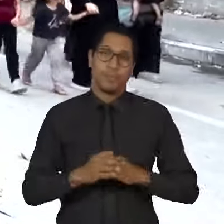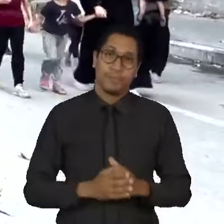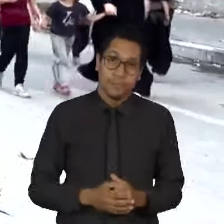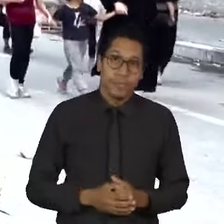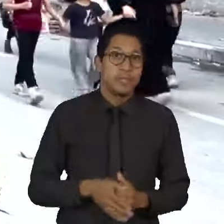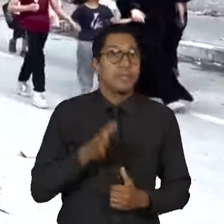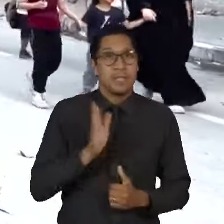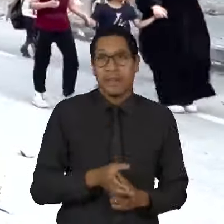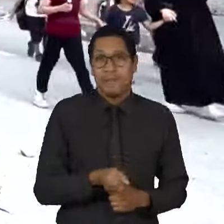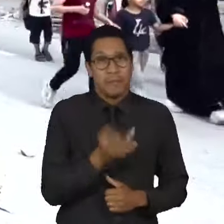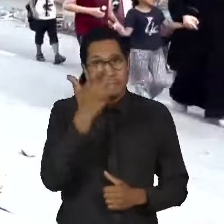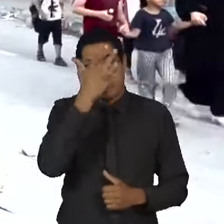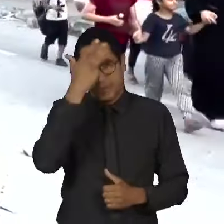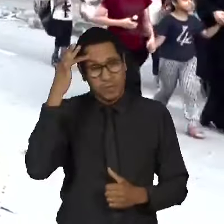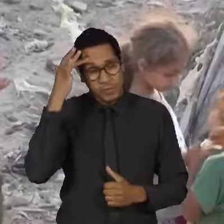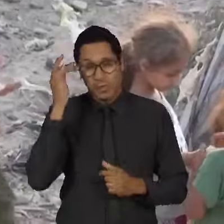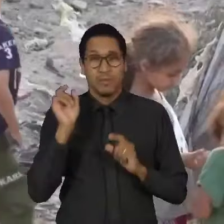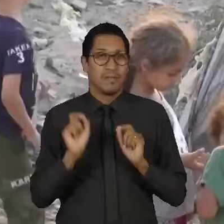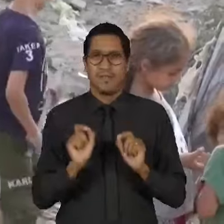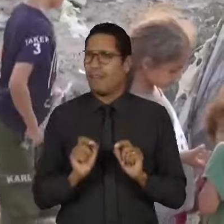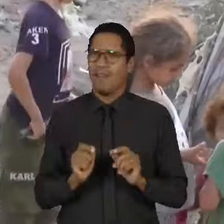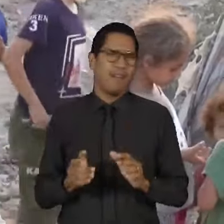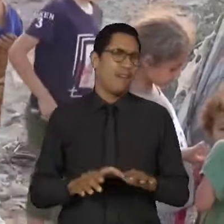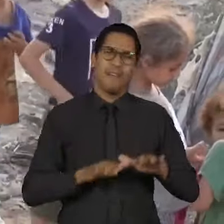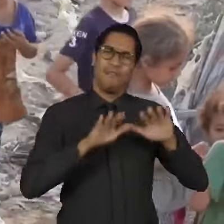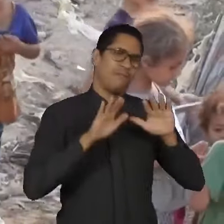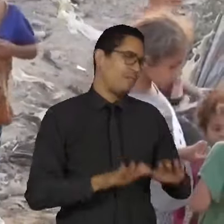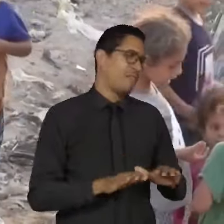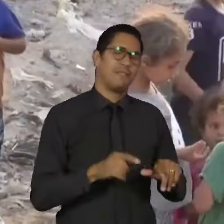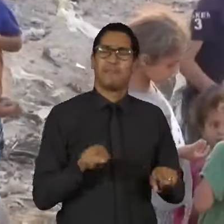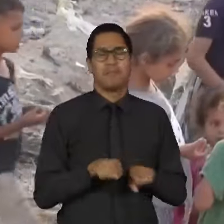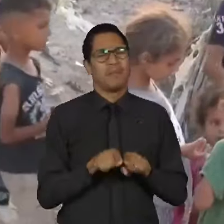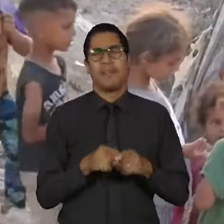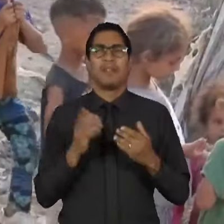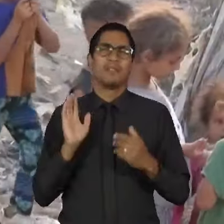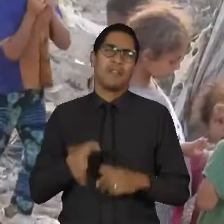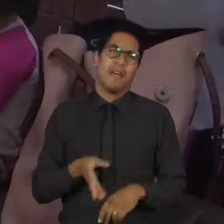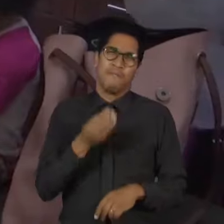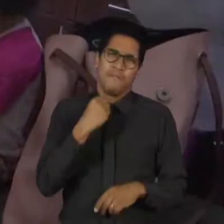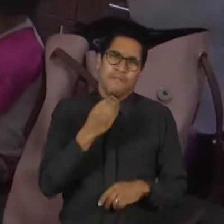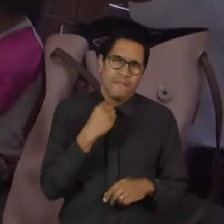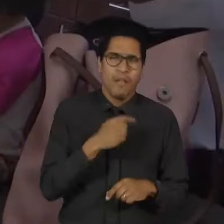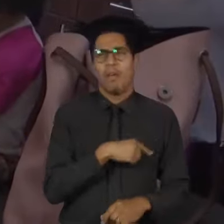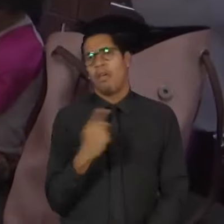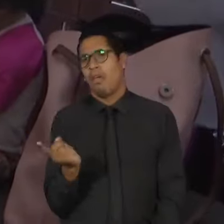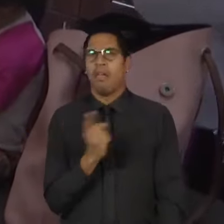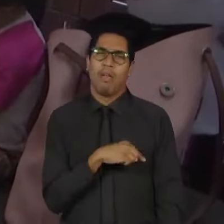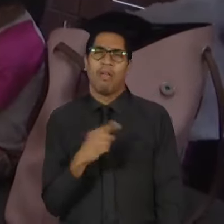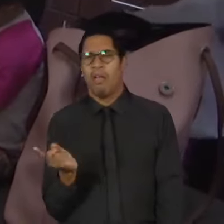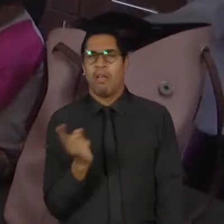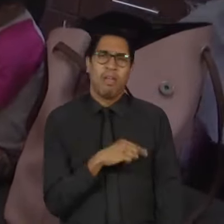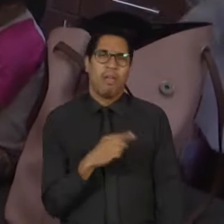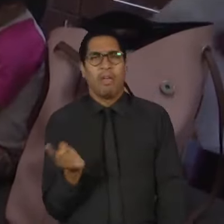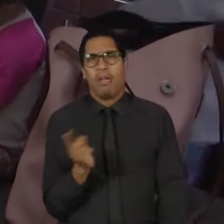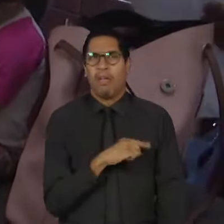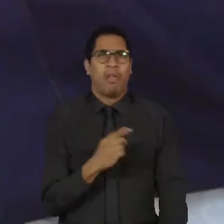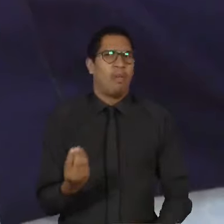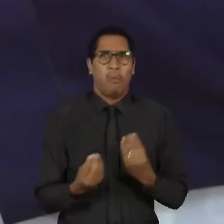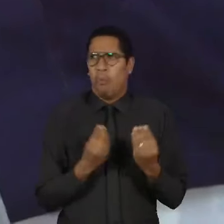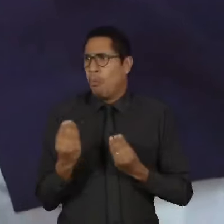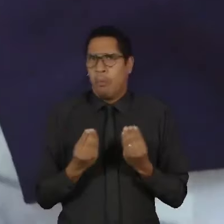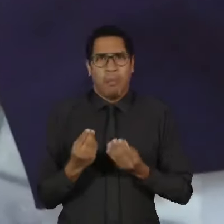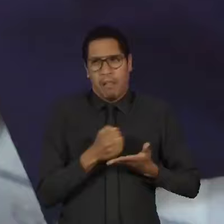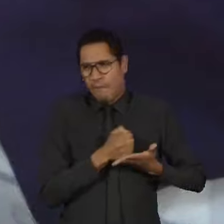disseram que não vão sair porque se sentem fracos Estão desnutridos eles não se sentem em condições de